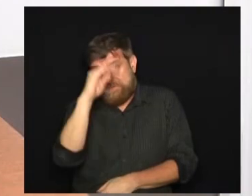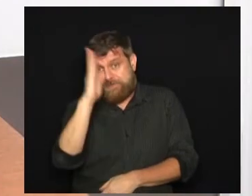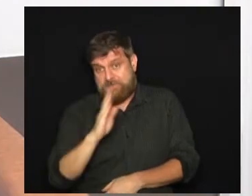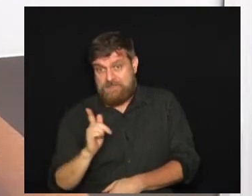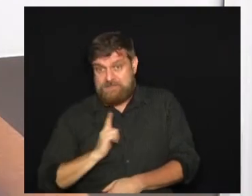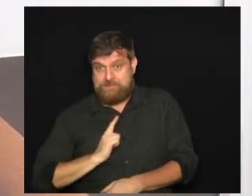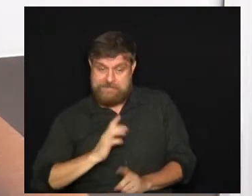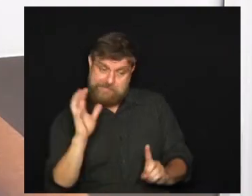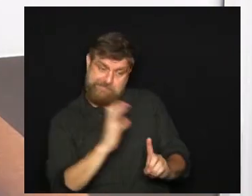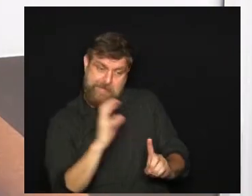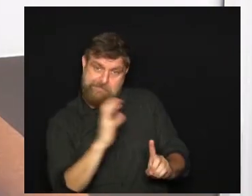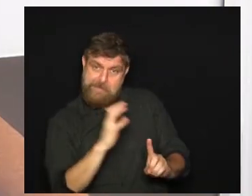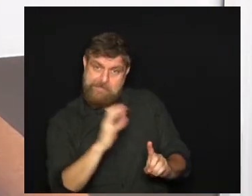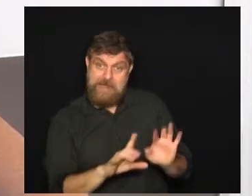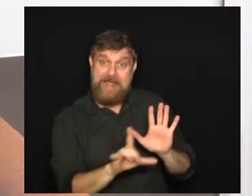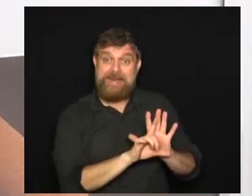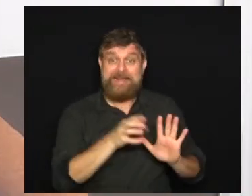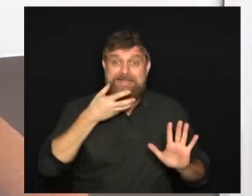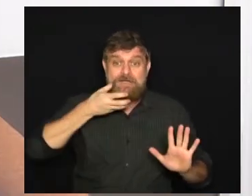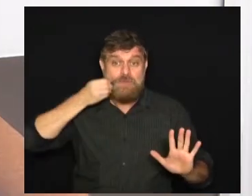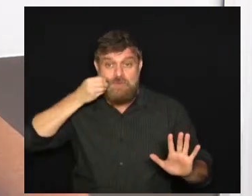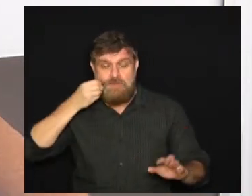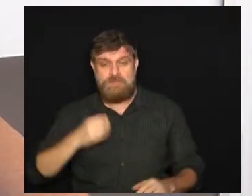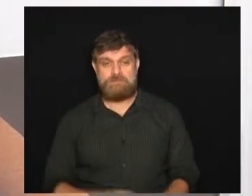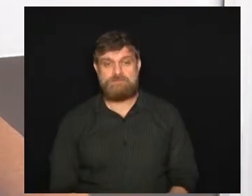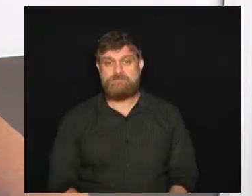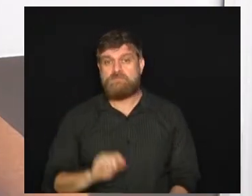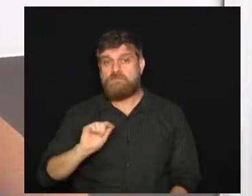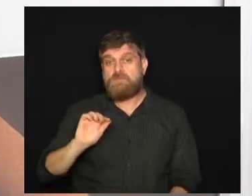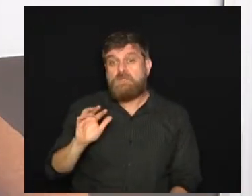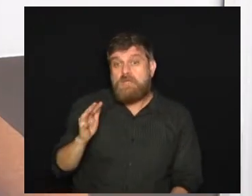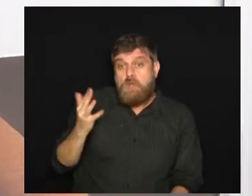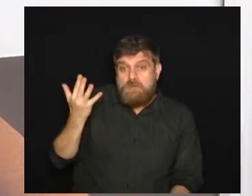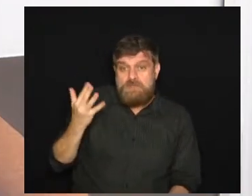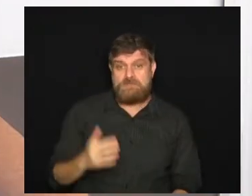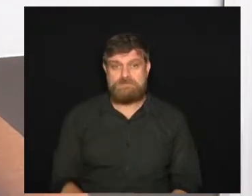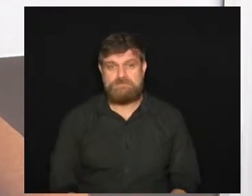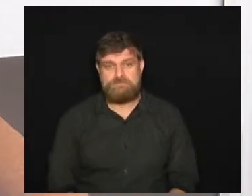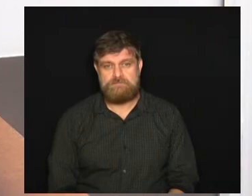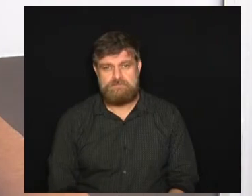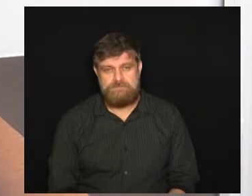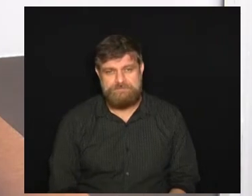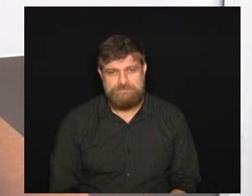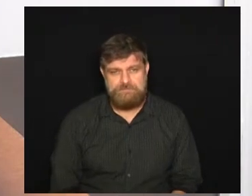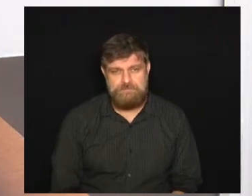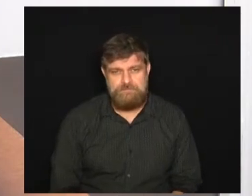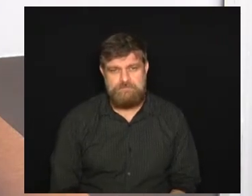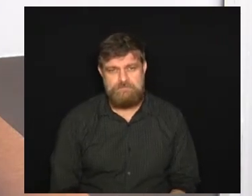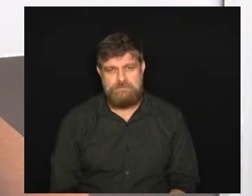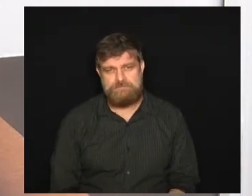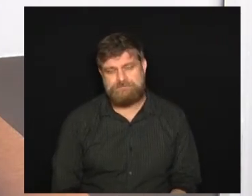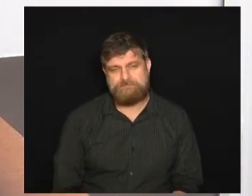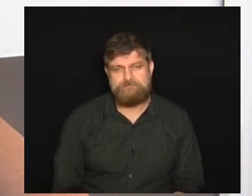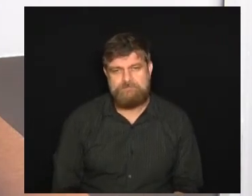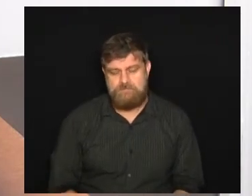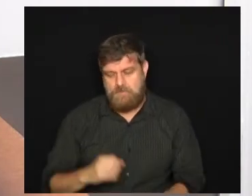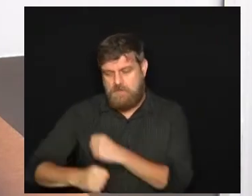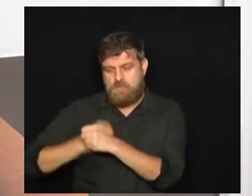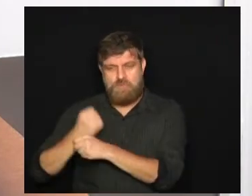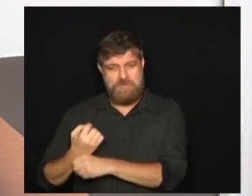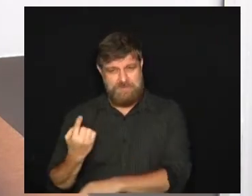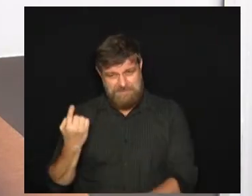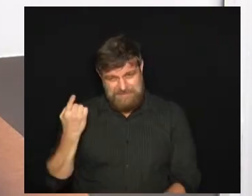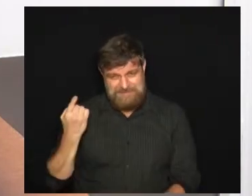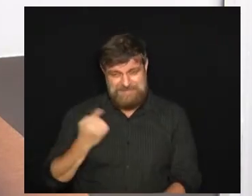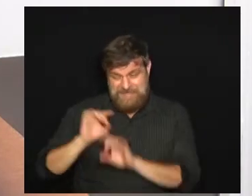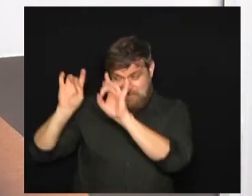em cima dele. O que acontece? Eu via que de uns anos, nesse ano passado, de